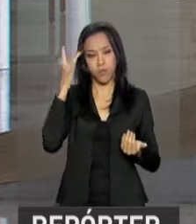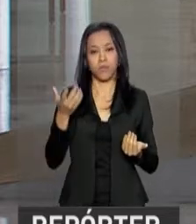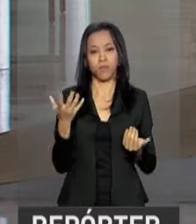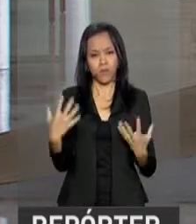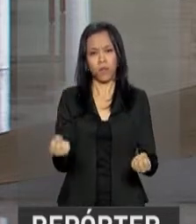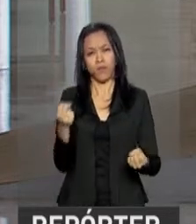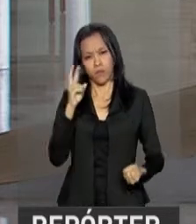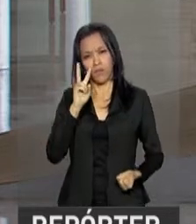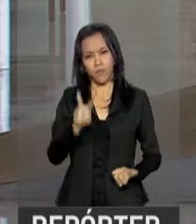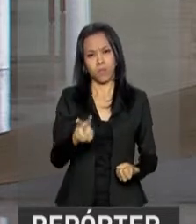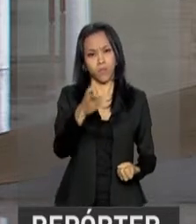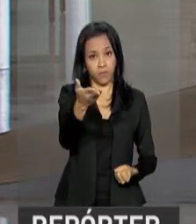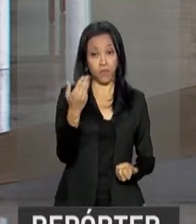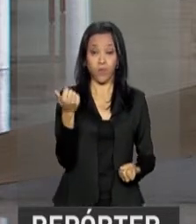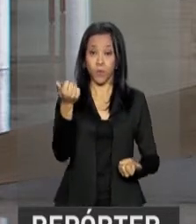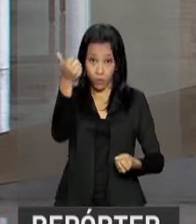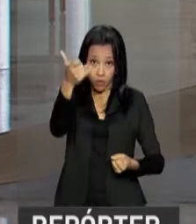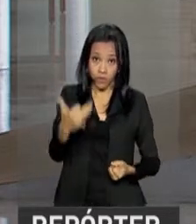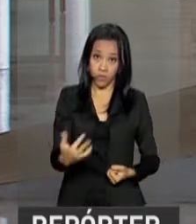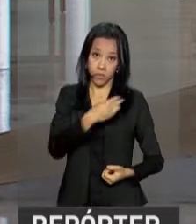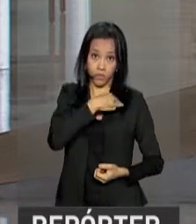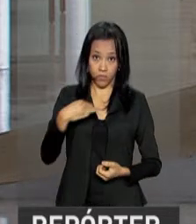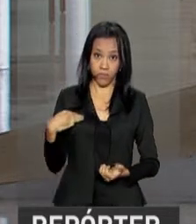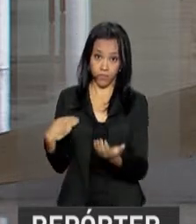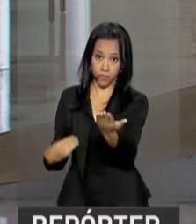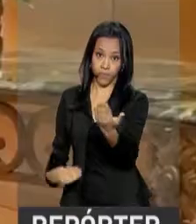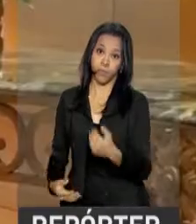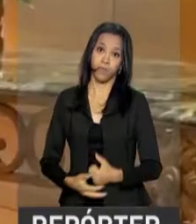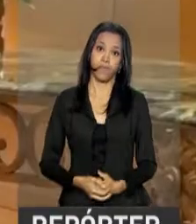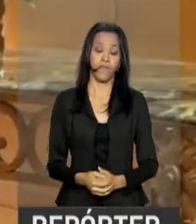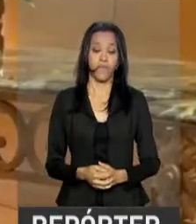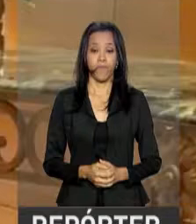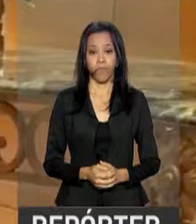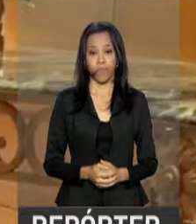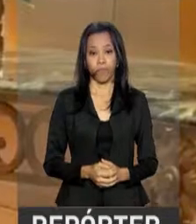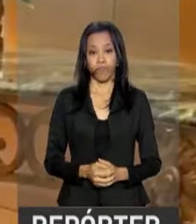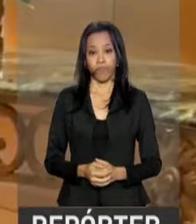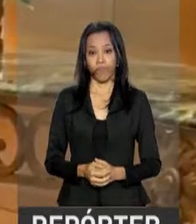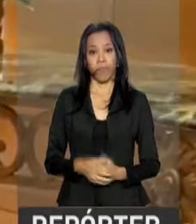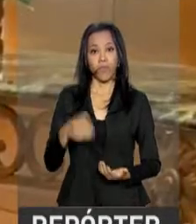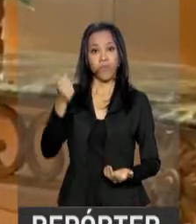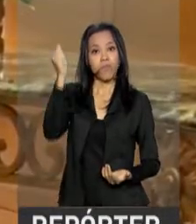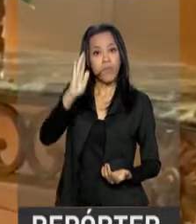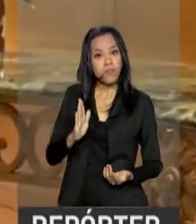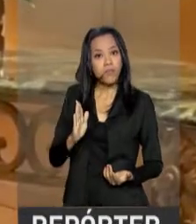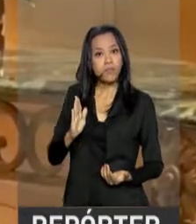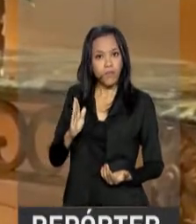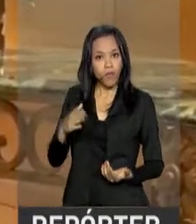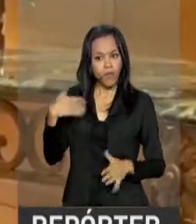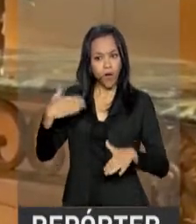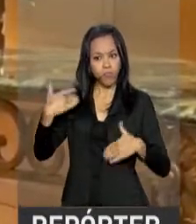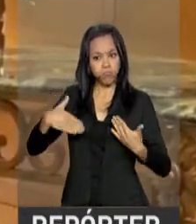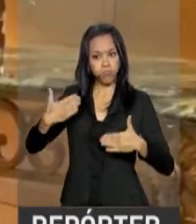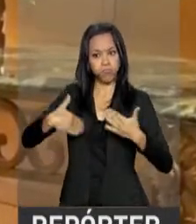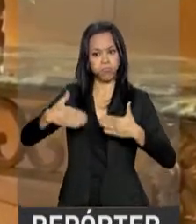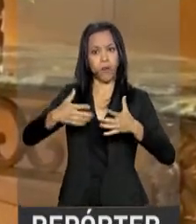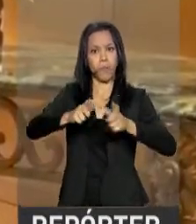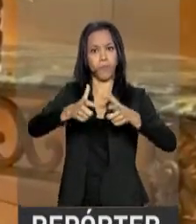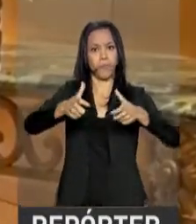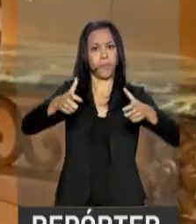vamos assistir agora um trecho do que disse o ministro o brasil vem crescendo mais do que a média mundial